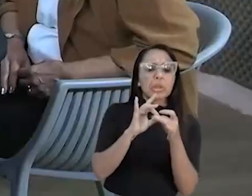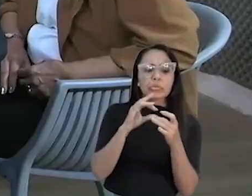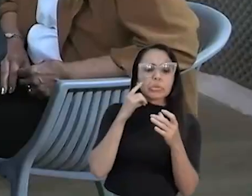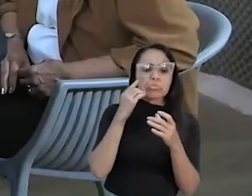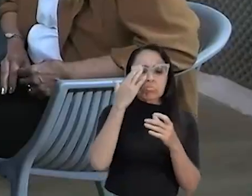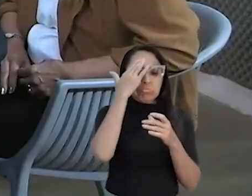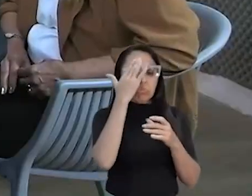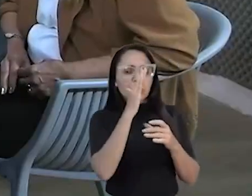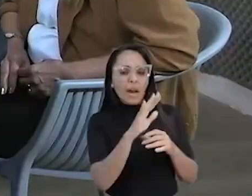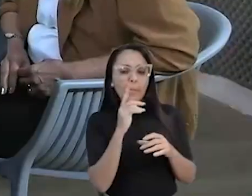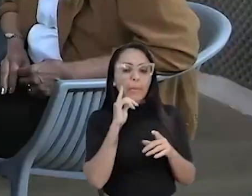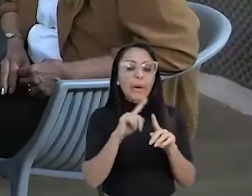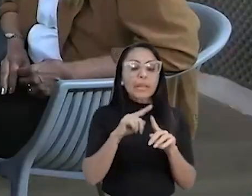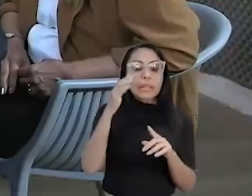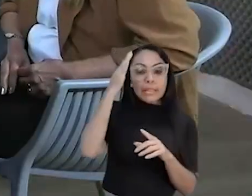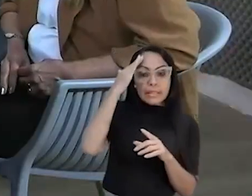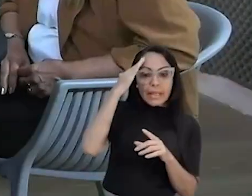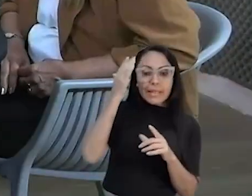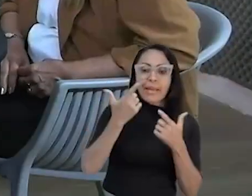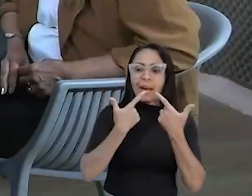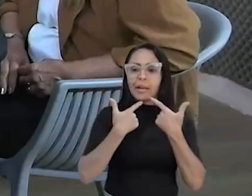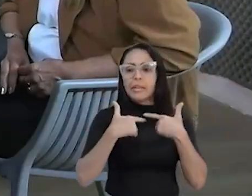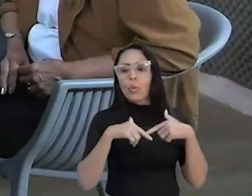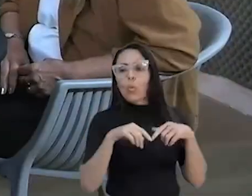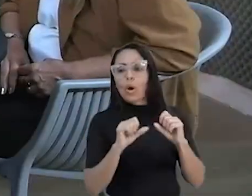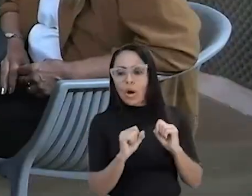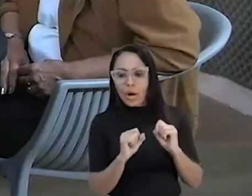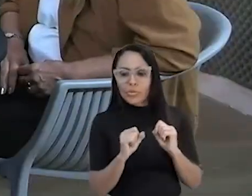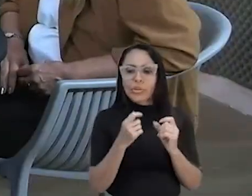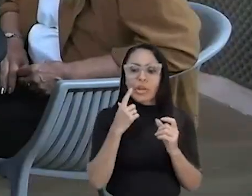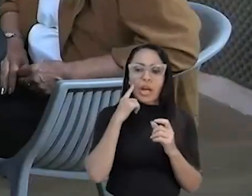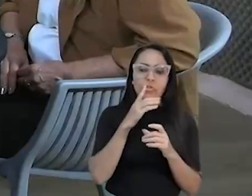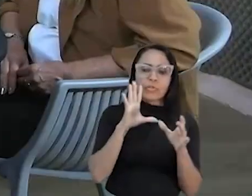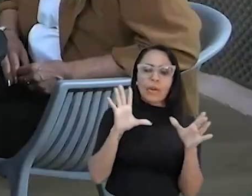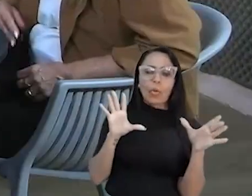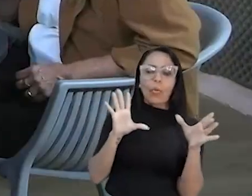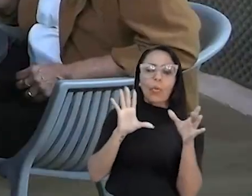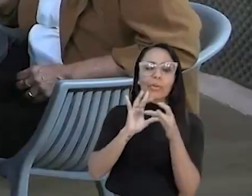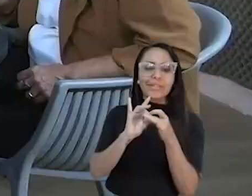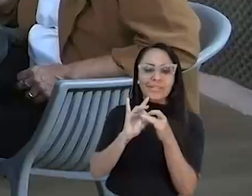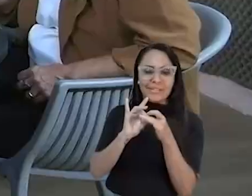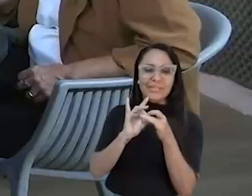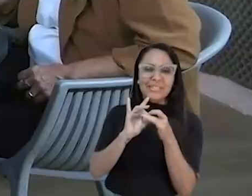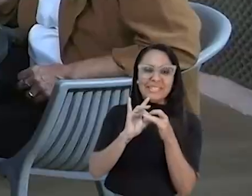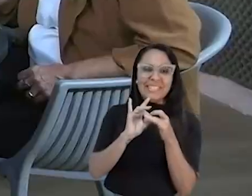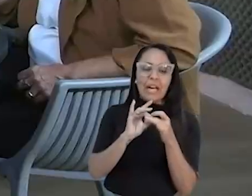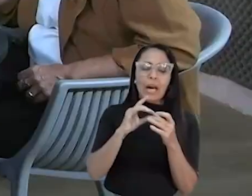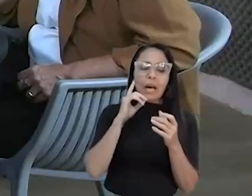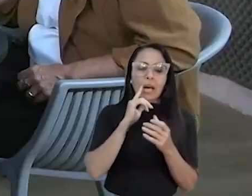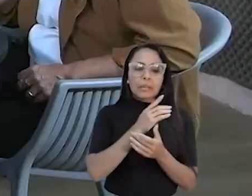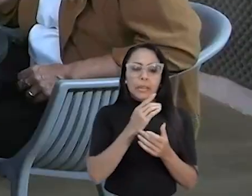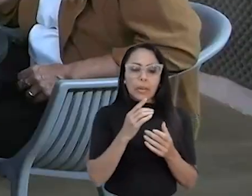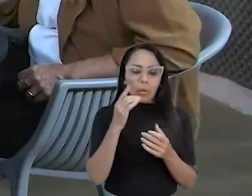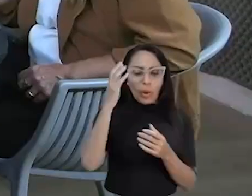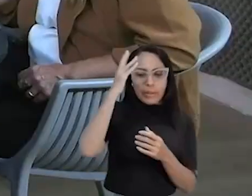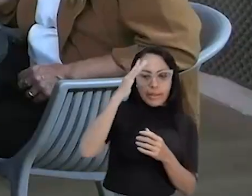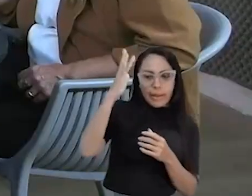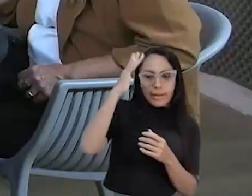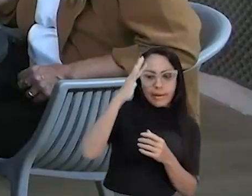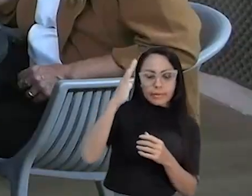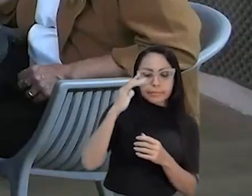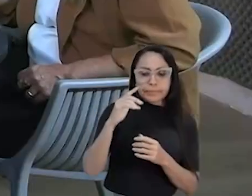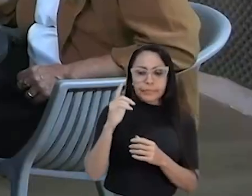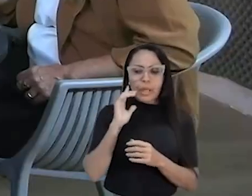sabe, mas a gente entende aquela linguagem, aquela forma, a gente já vai conectando, né? A uma Porque ideia já de um está no repertório.